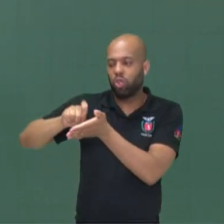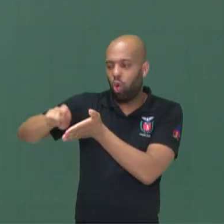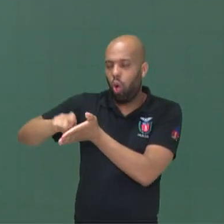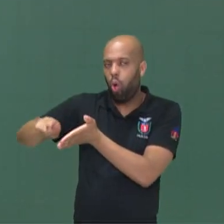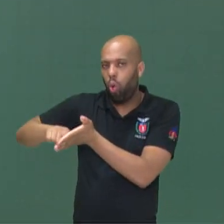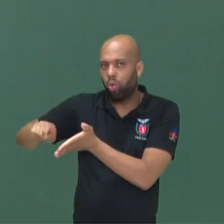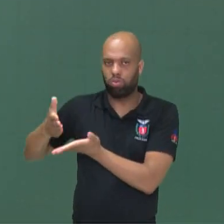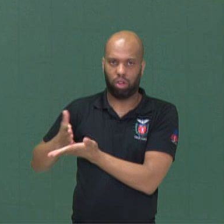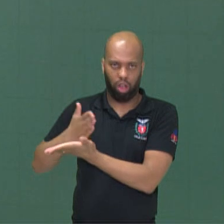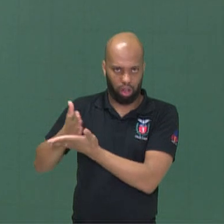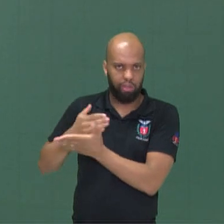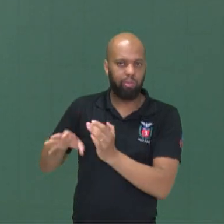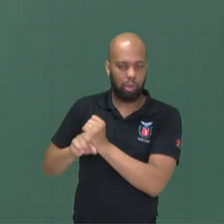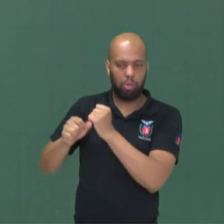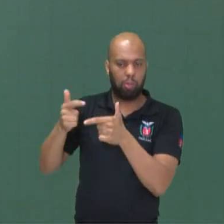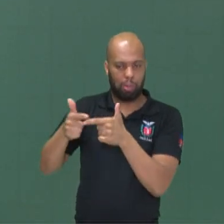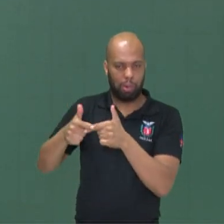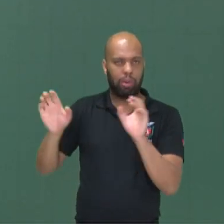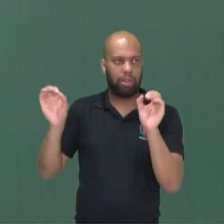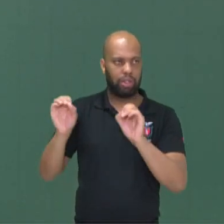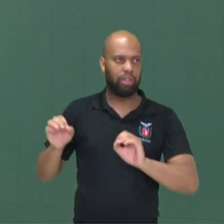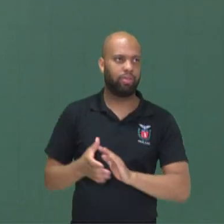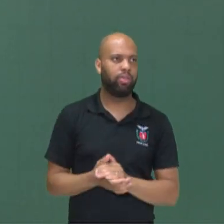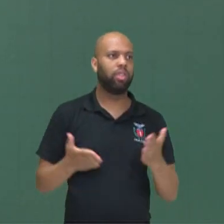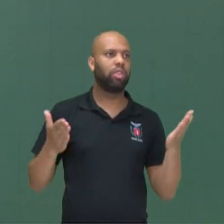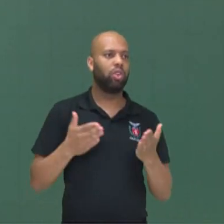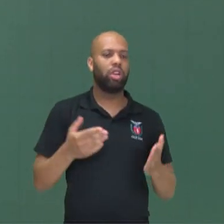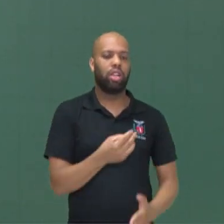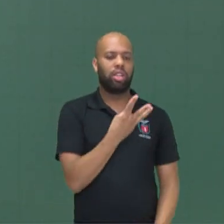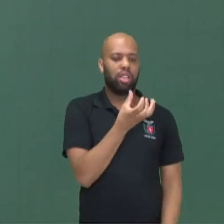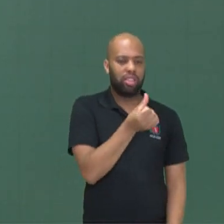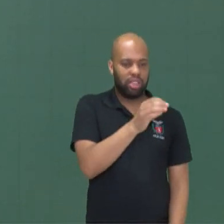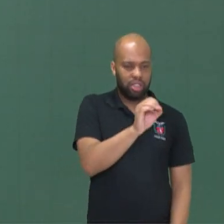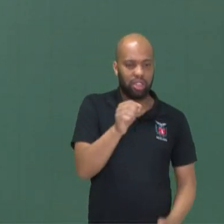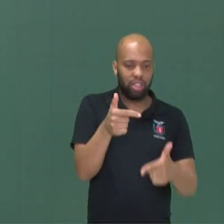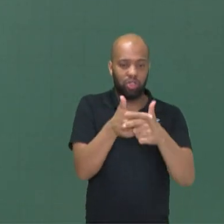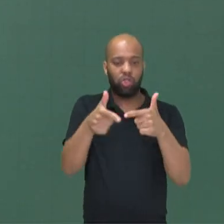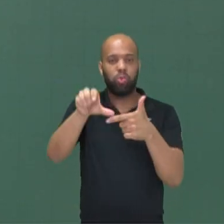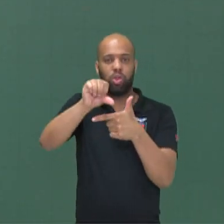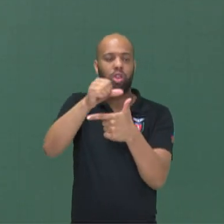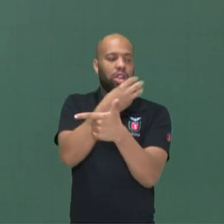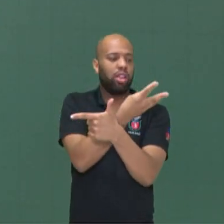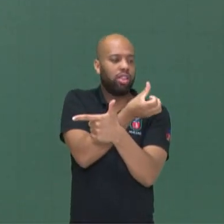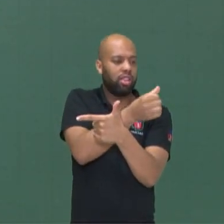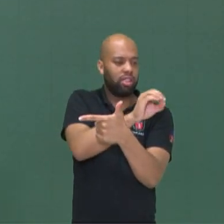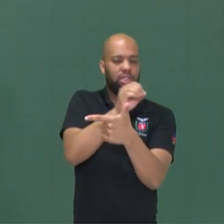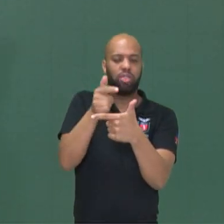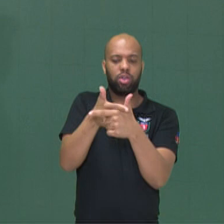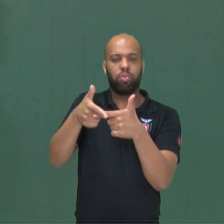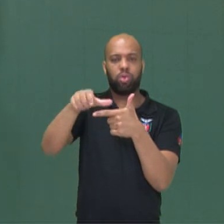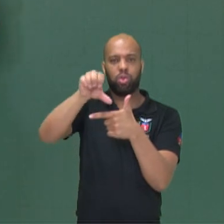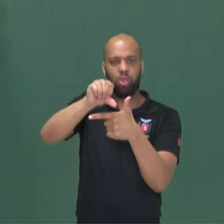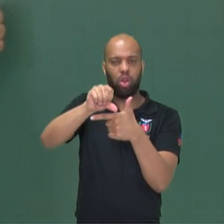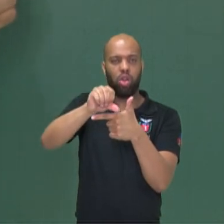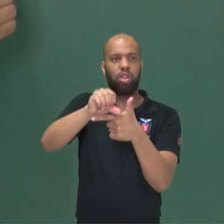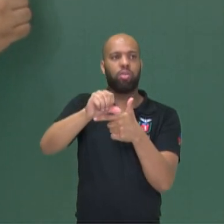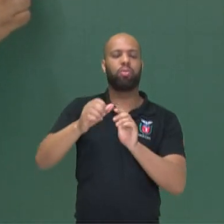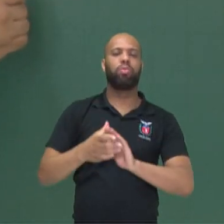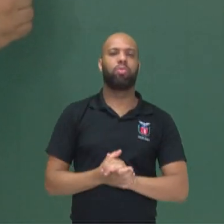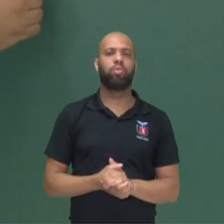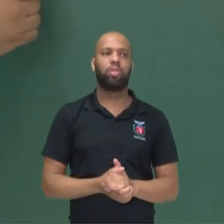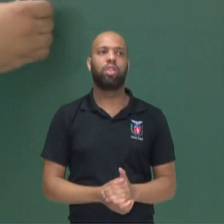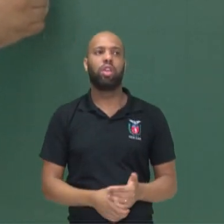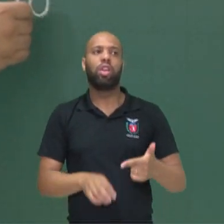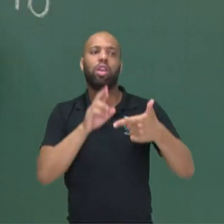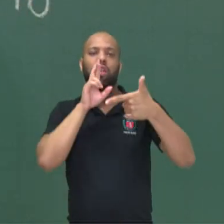que não tem problema nenhum. Tá bom? 360 dividido por 9 é quanto? 36 por 9 é 4 e o zero